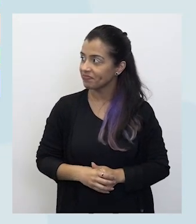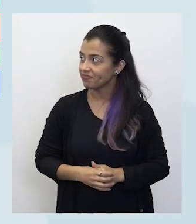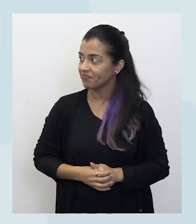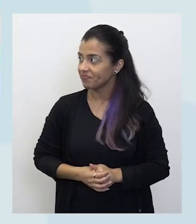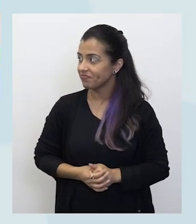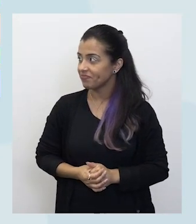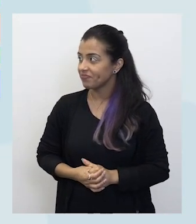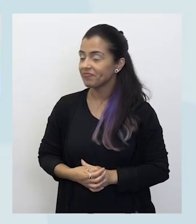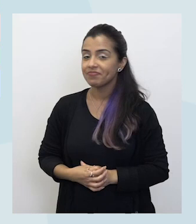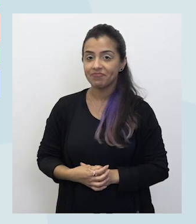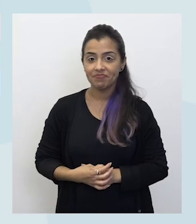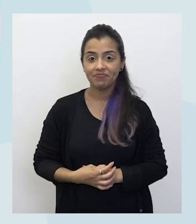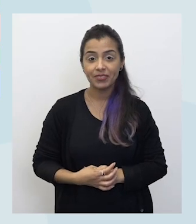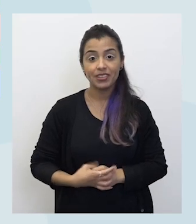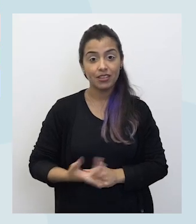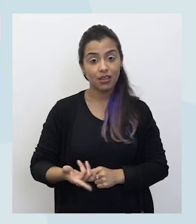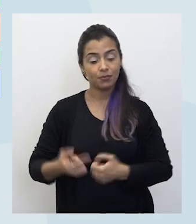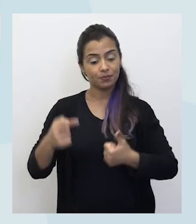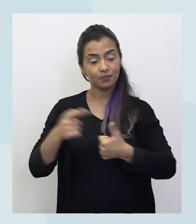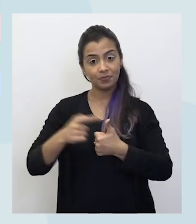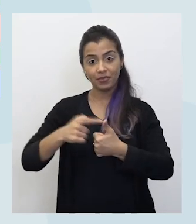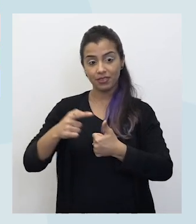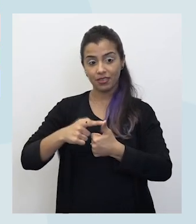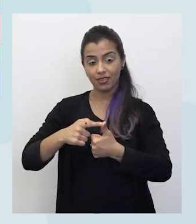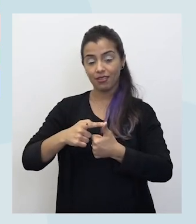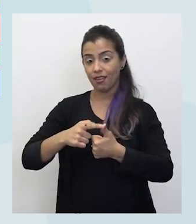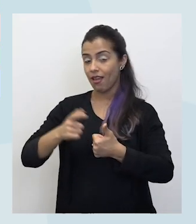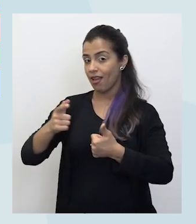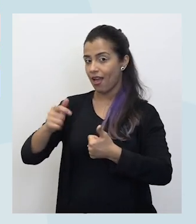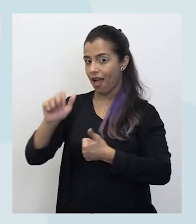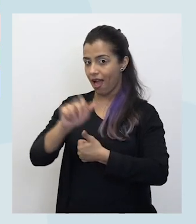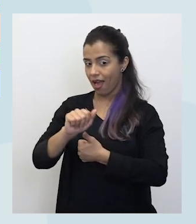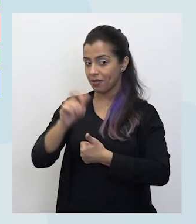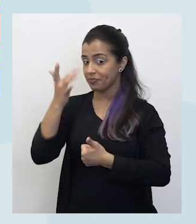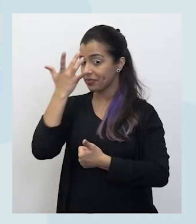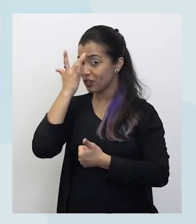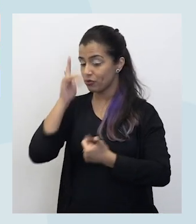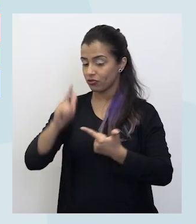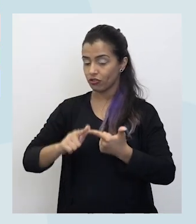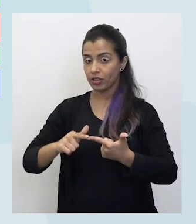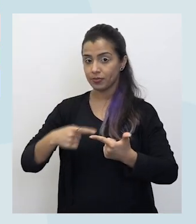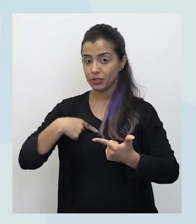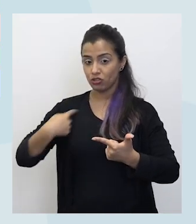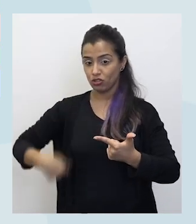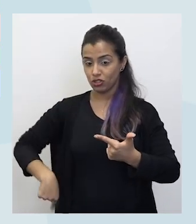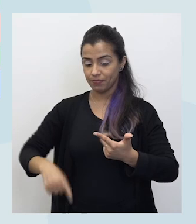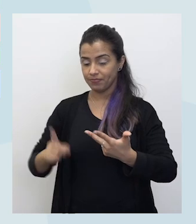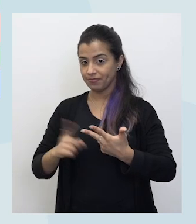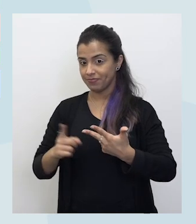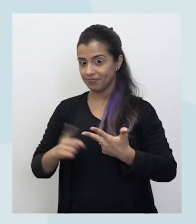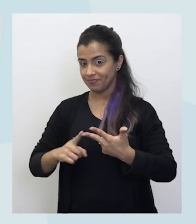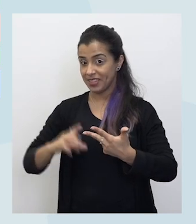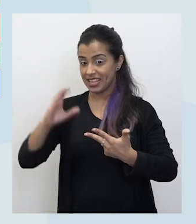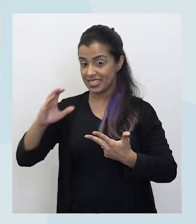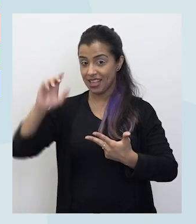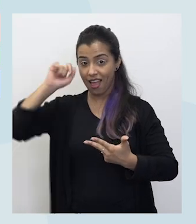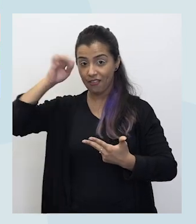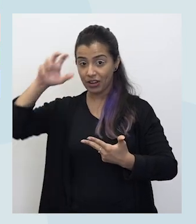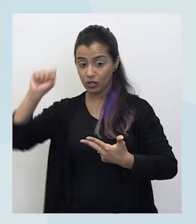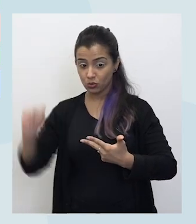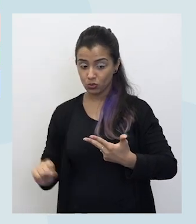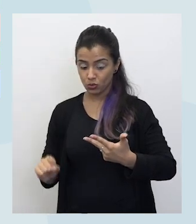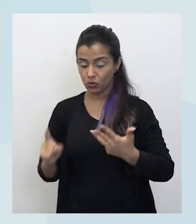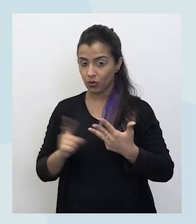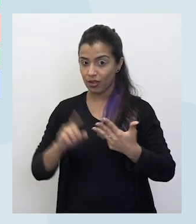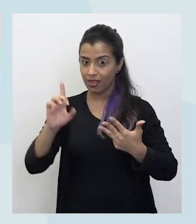temos aí para a Índia, né, B, China, C, África do Sul, D, o Brasil,